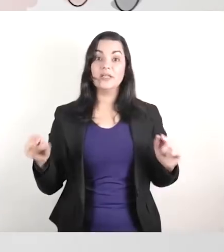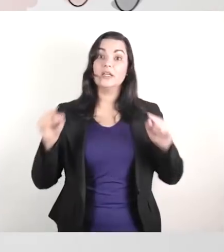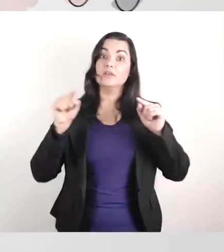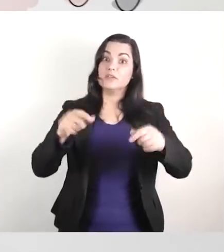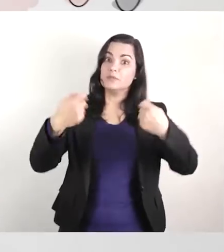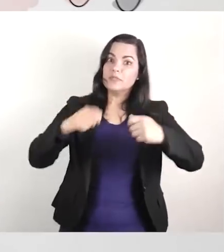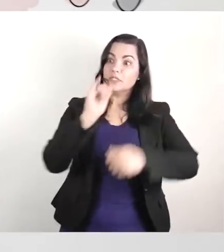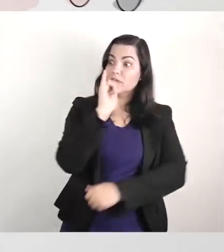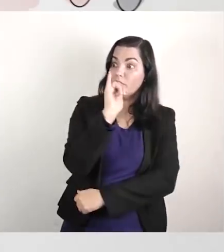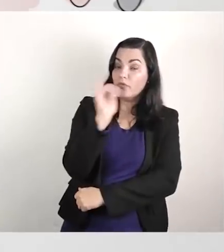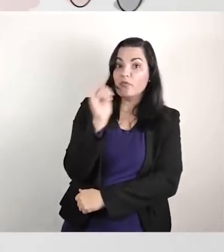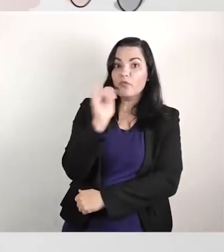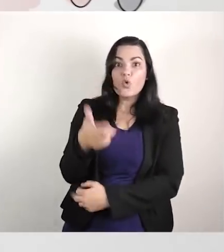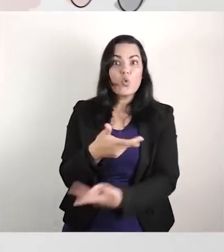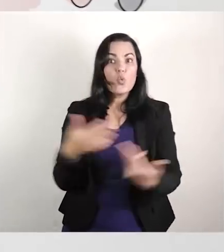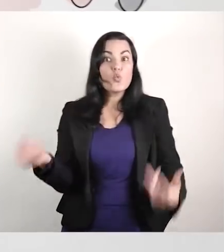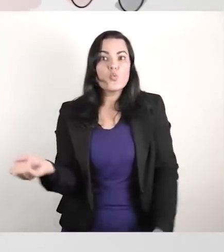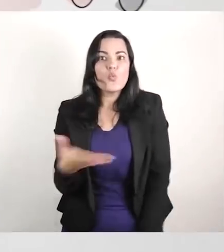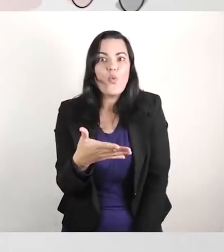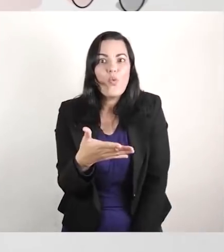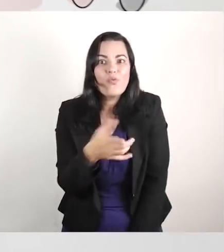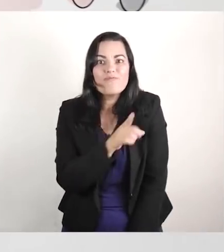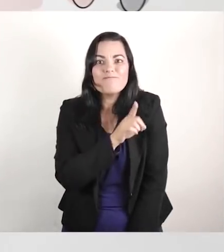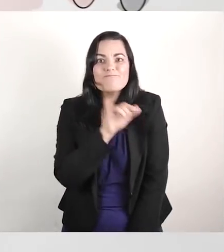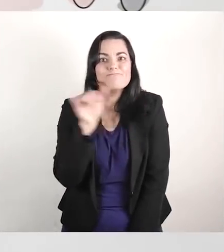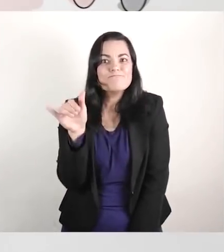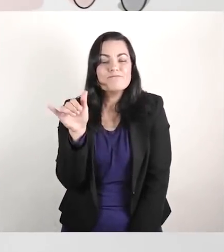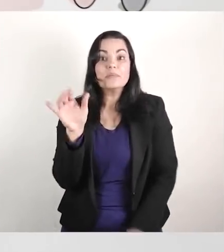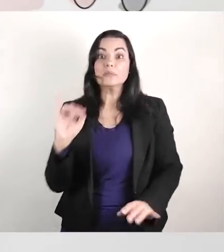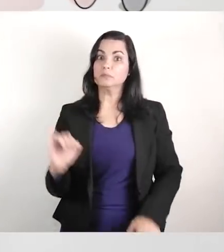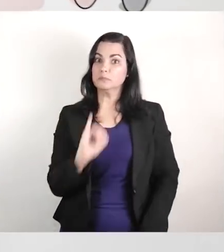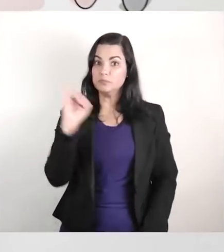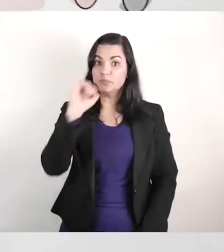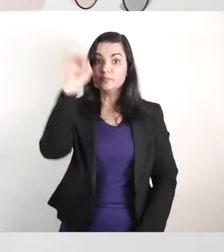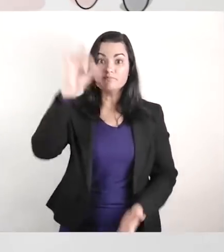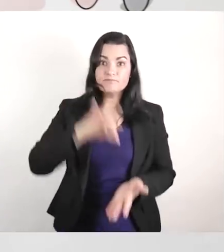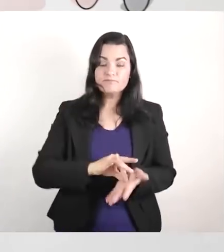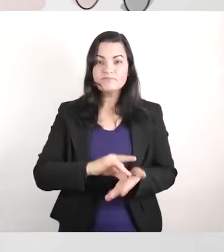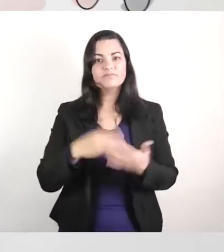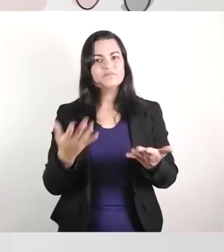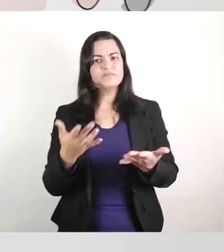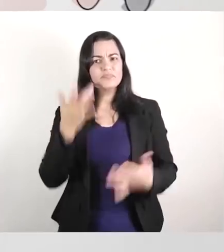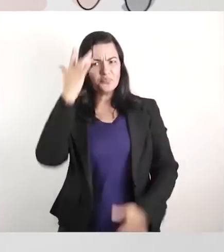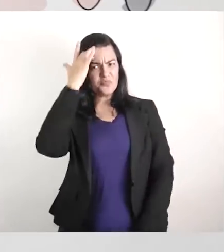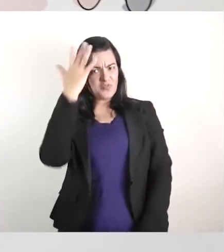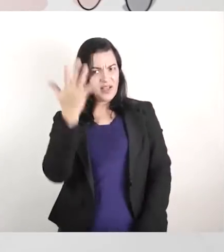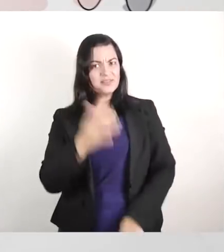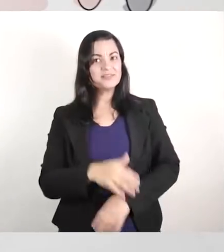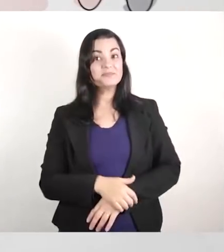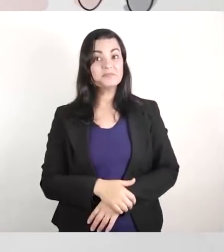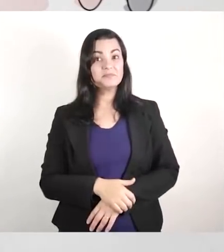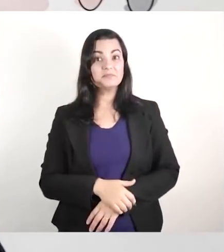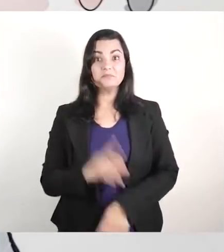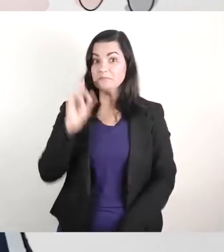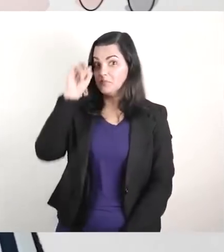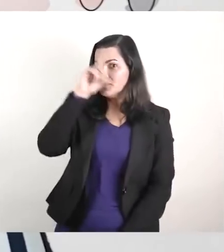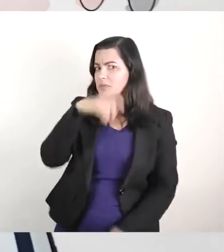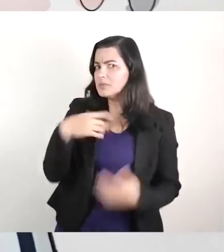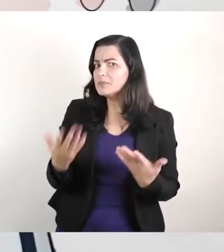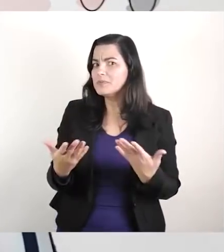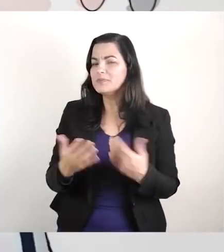muito importante. Seria fácil, difícil, já que é